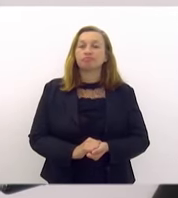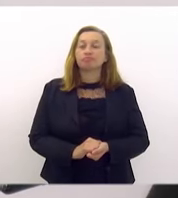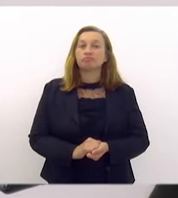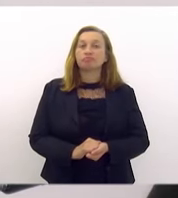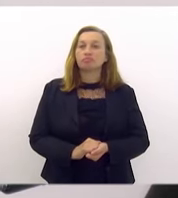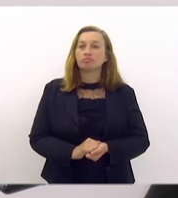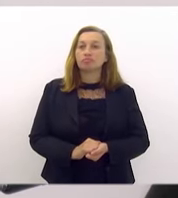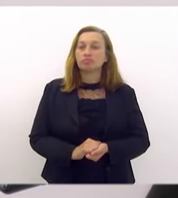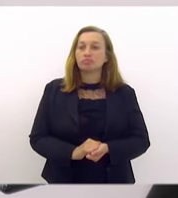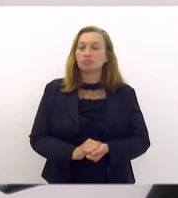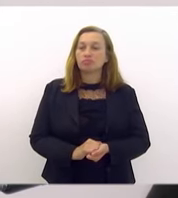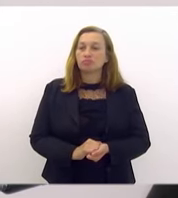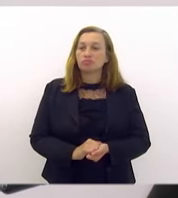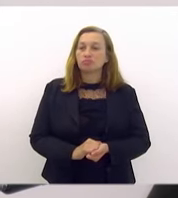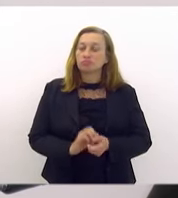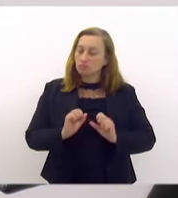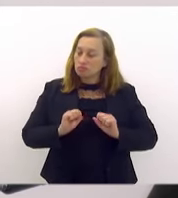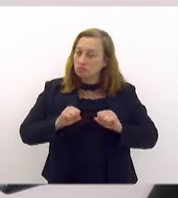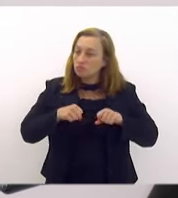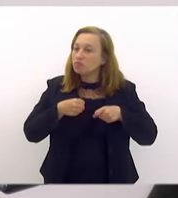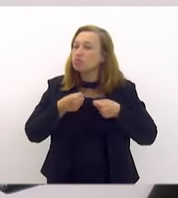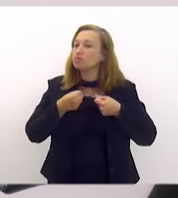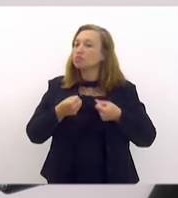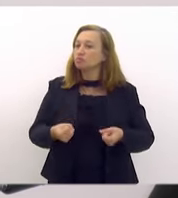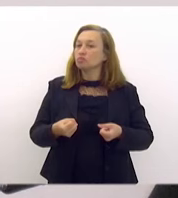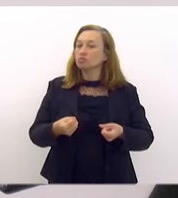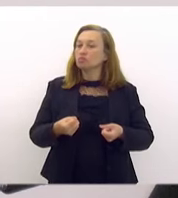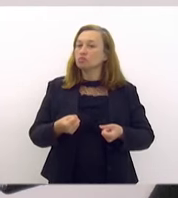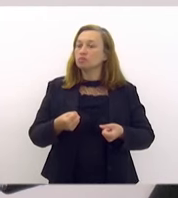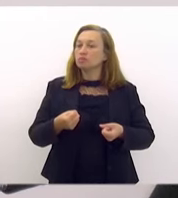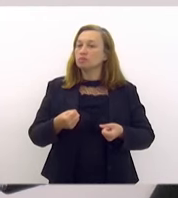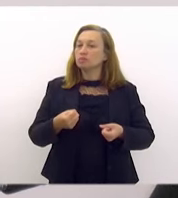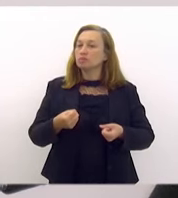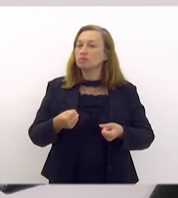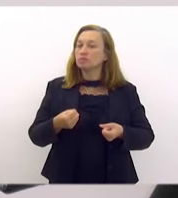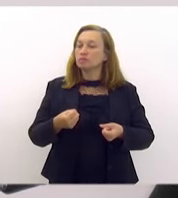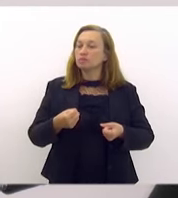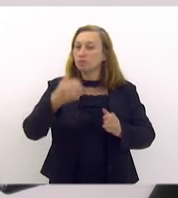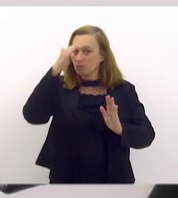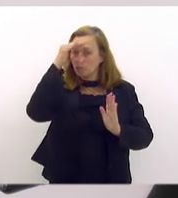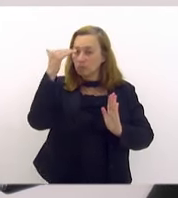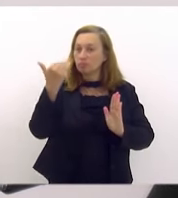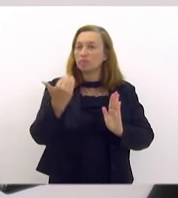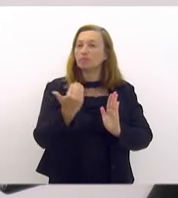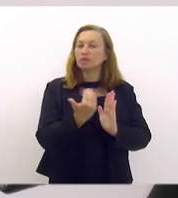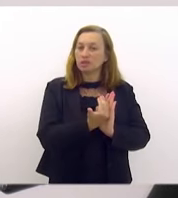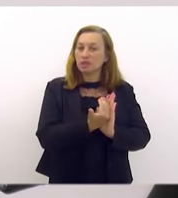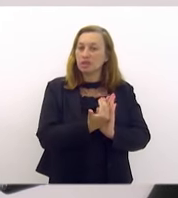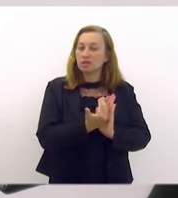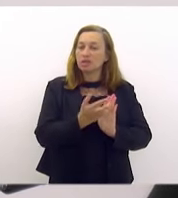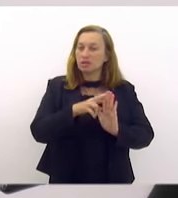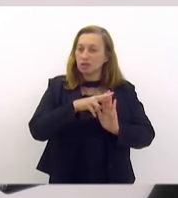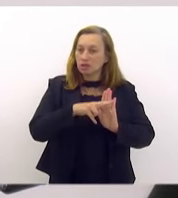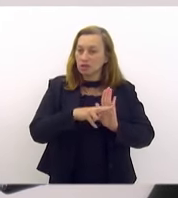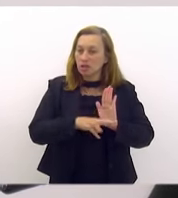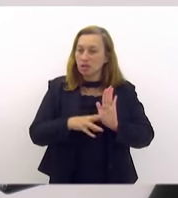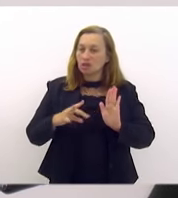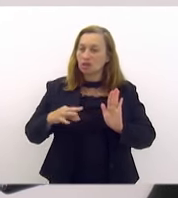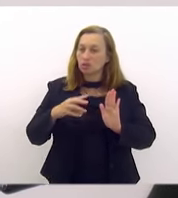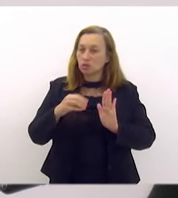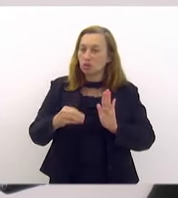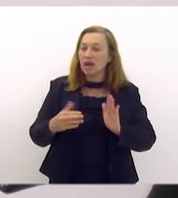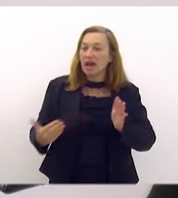possível para tentar cumpri-lo né mas até o dia